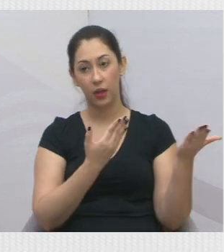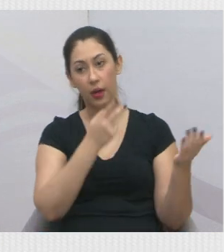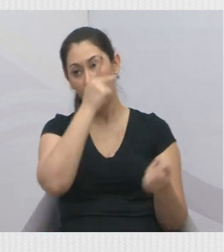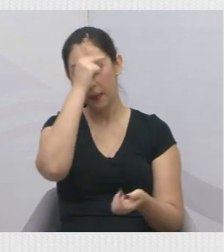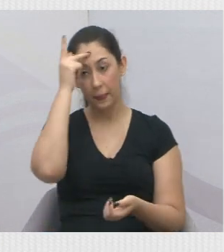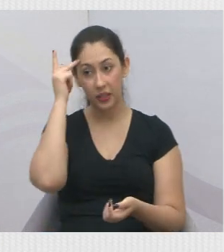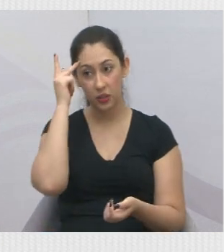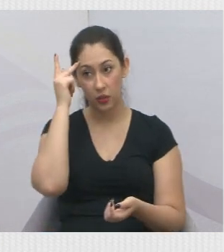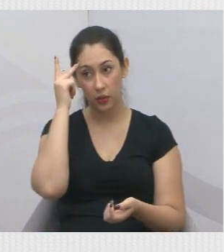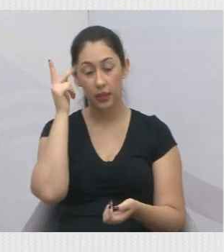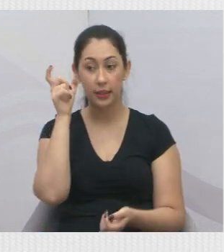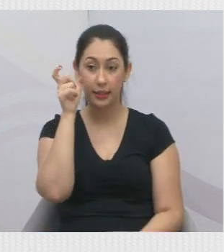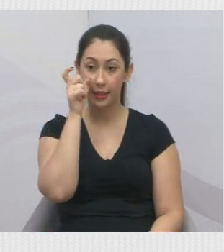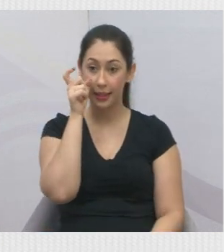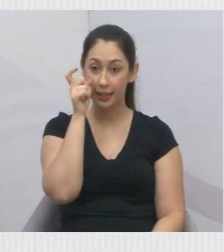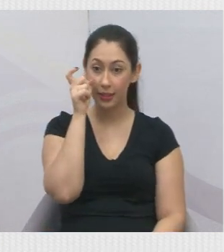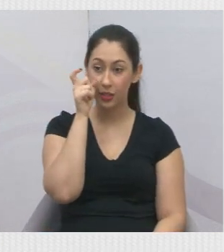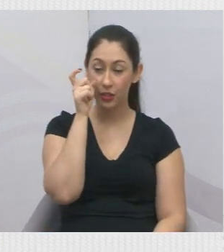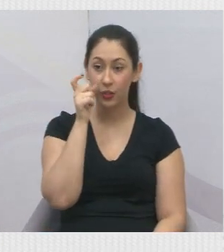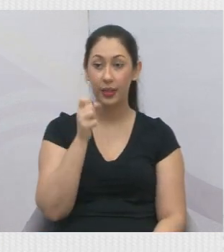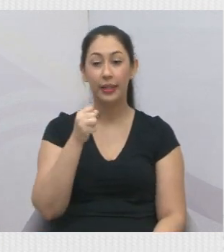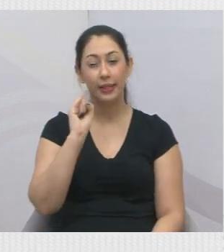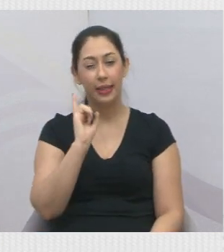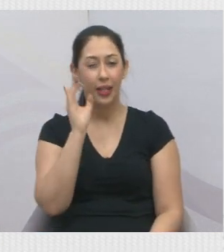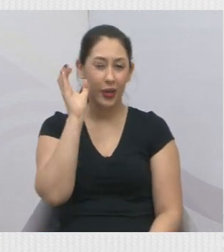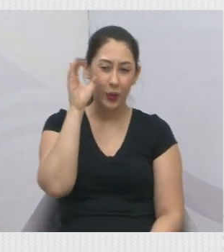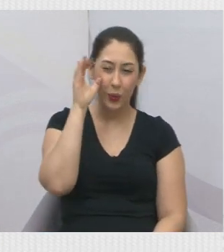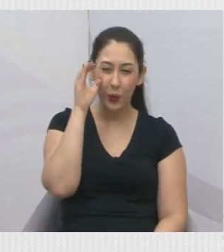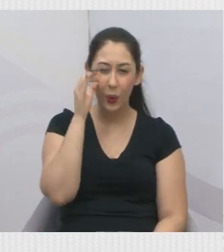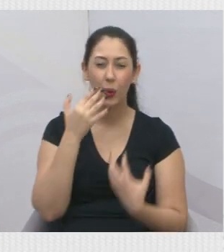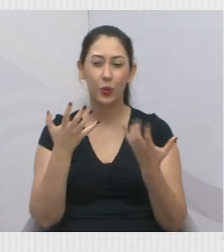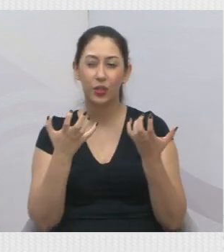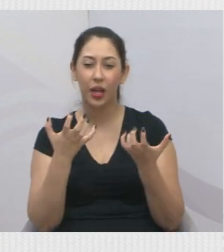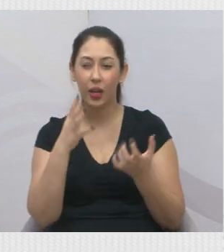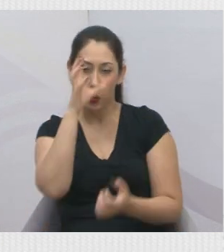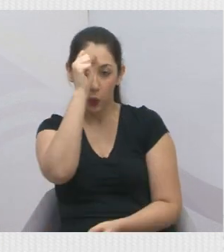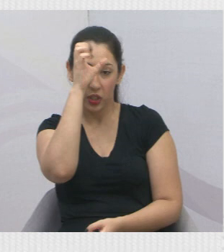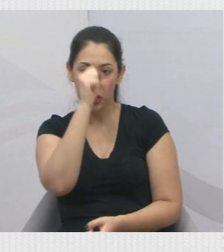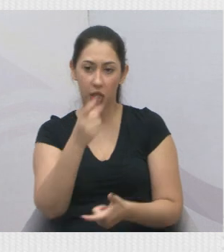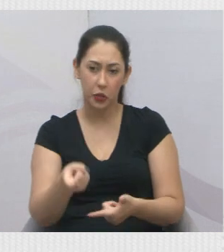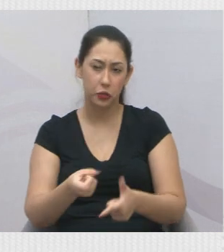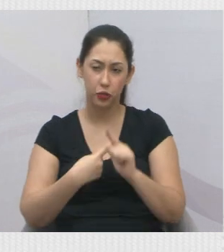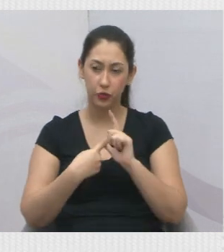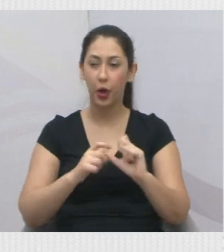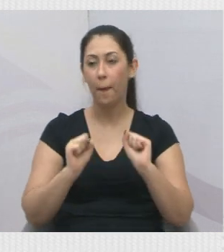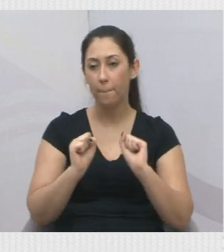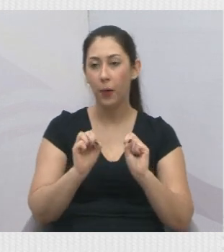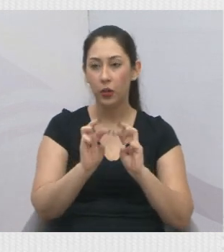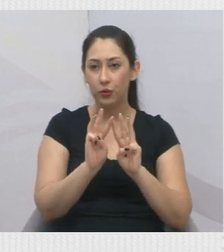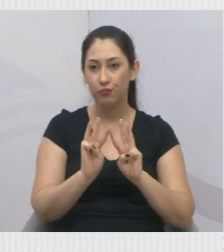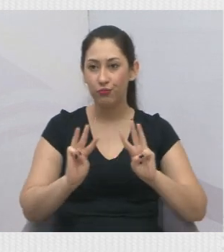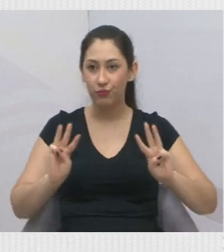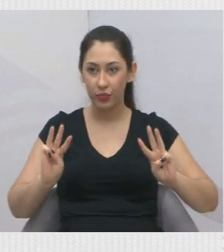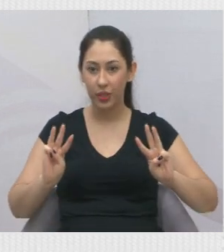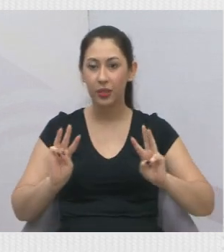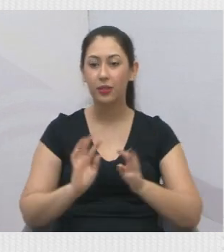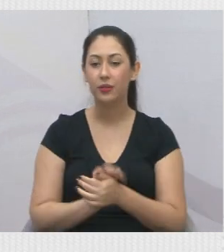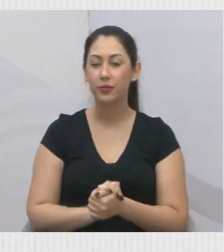que estão nos assistindo, estão nos acompanhando, quem tiver curiosidade e quiser conhecer um pouquinho mais as contas do município, pode acessar o portal do